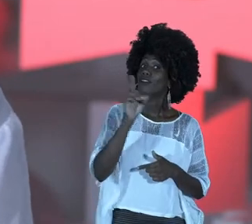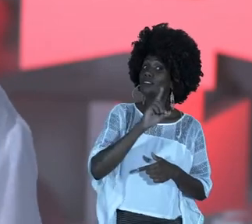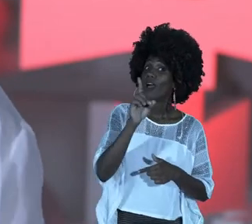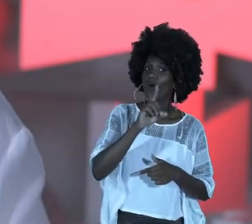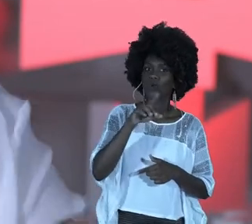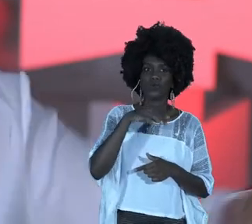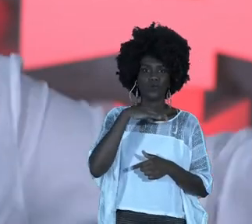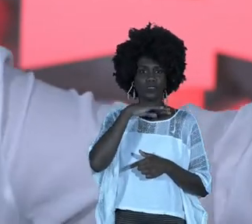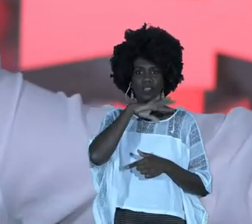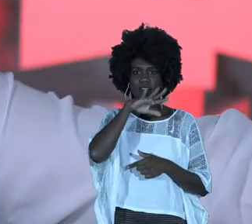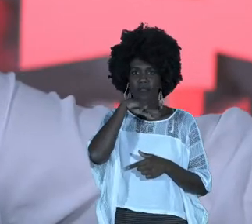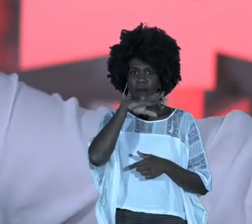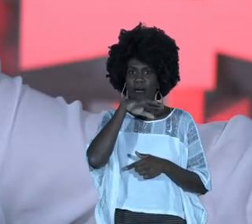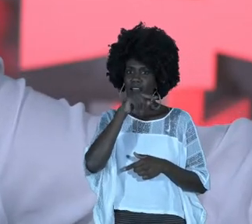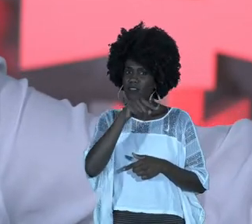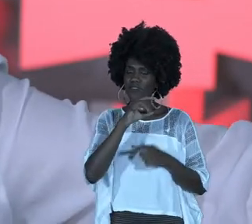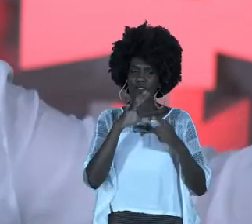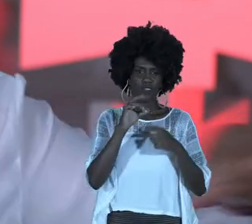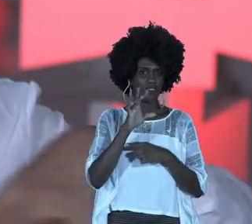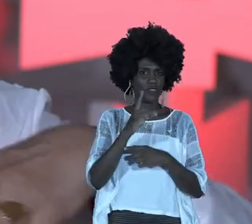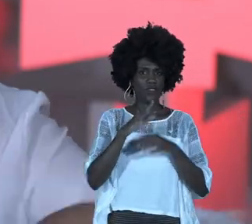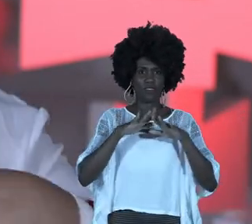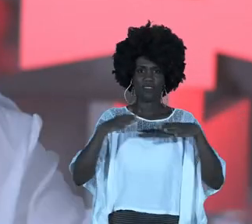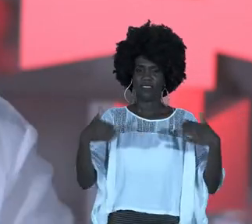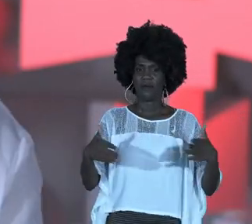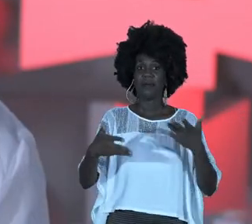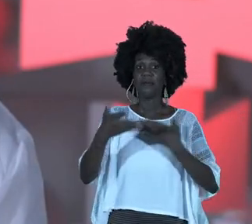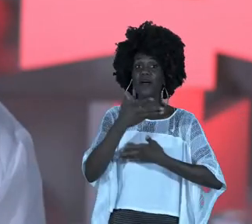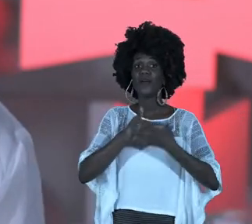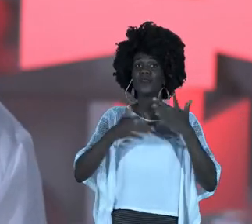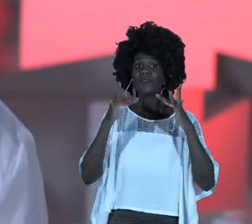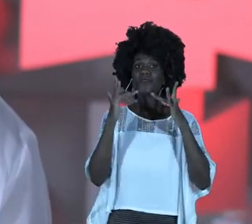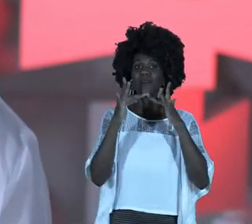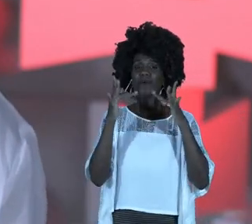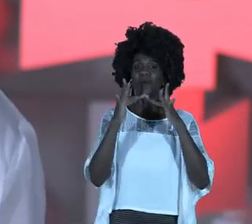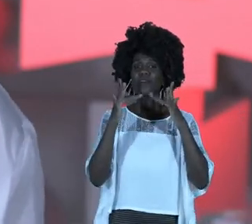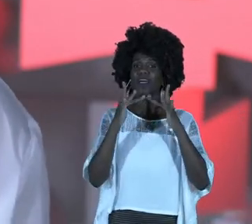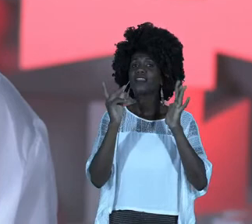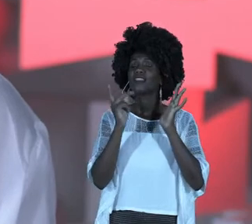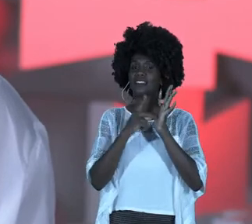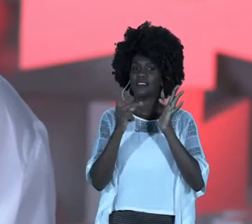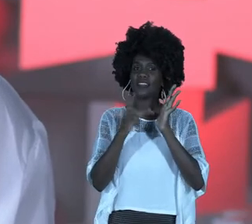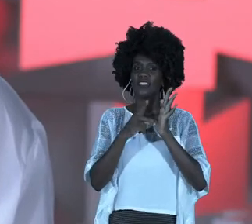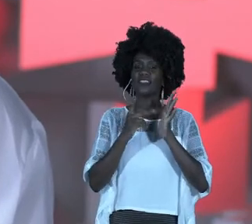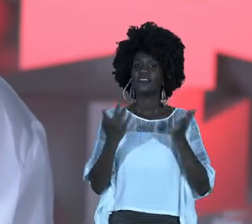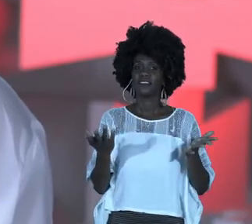bichos sozinhos lá em cima de uma mesa, mas nessa relação.